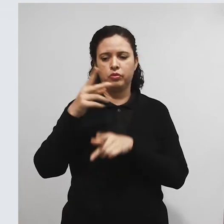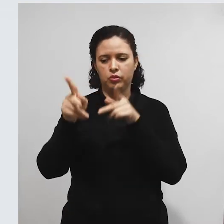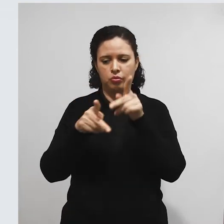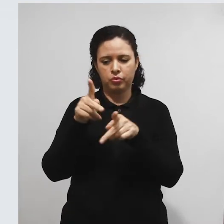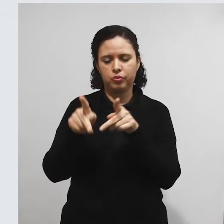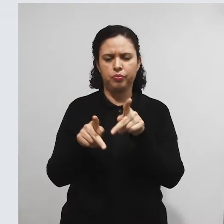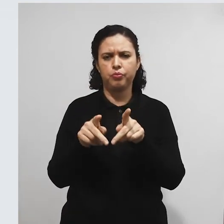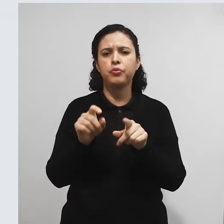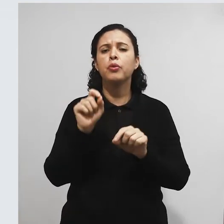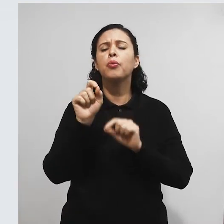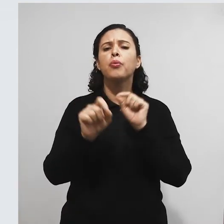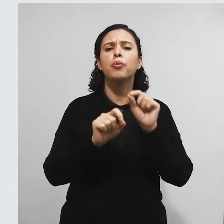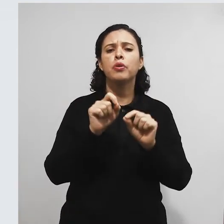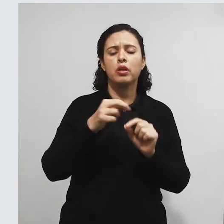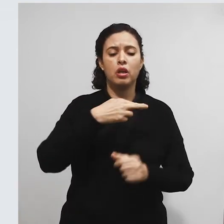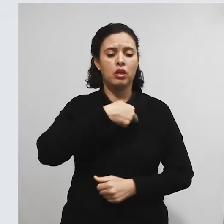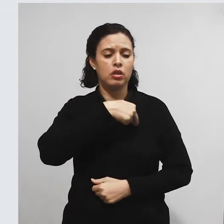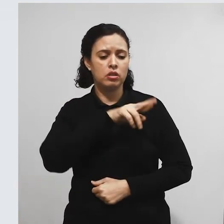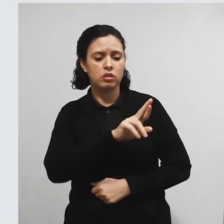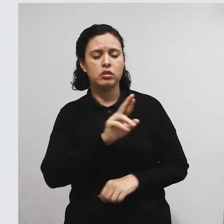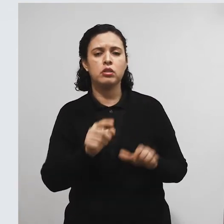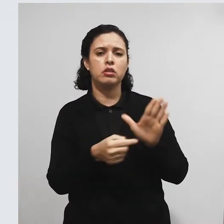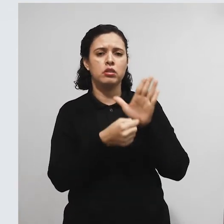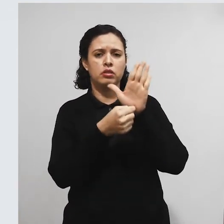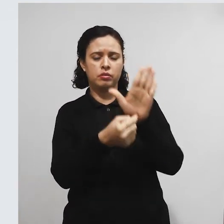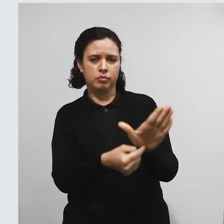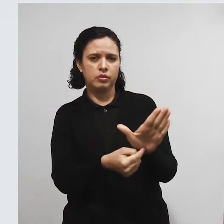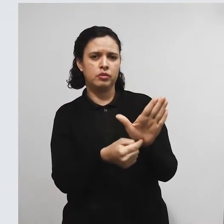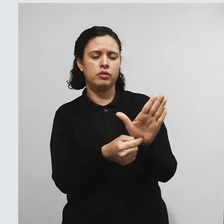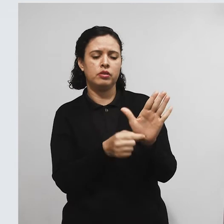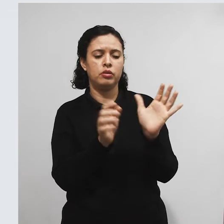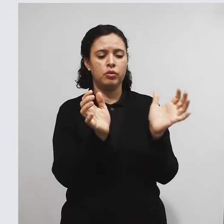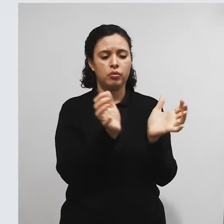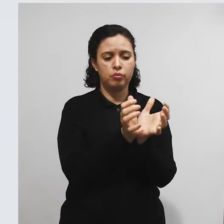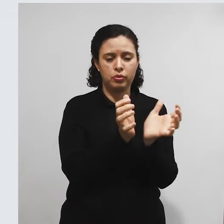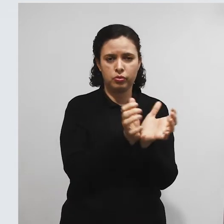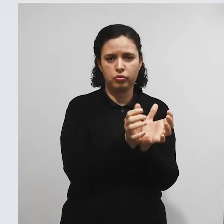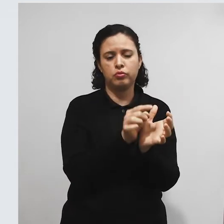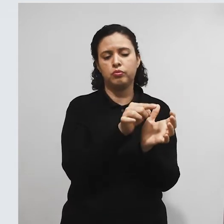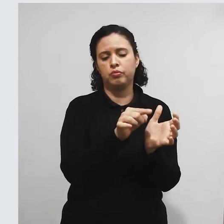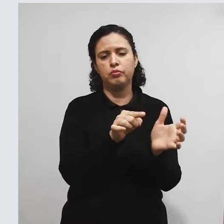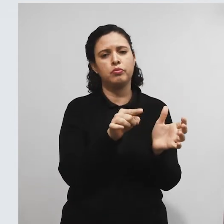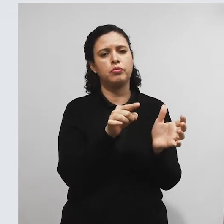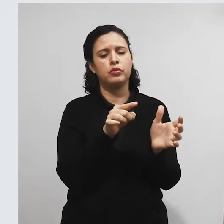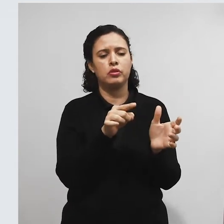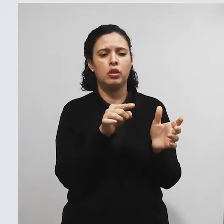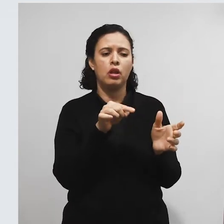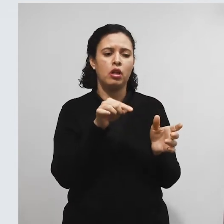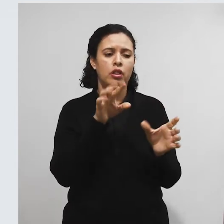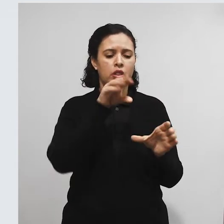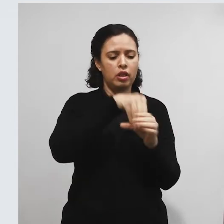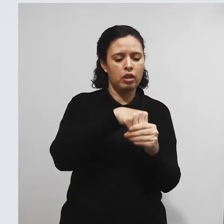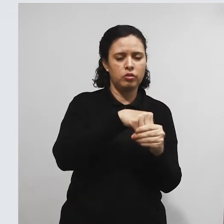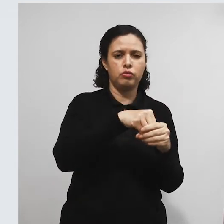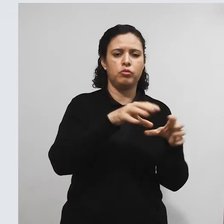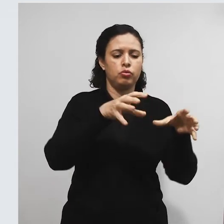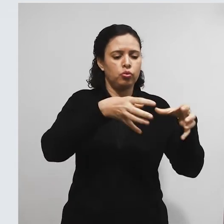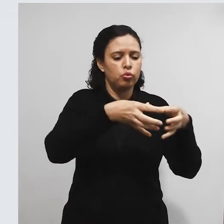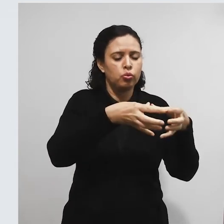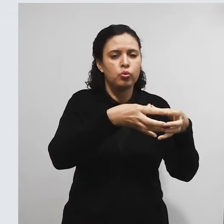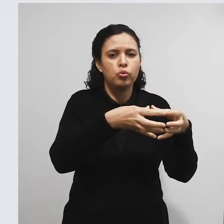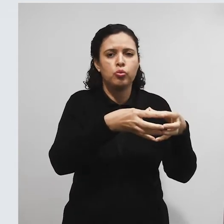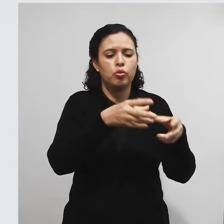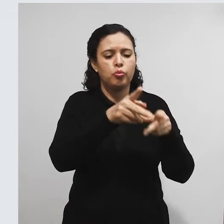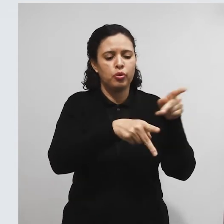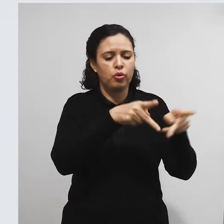o que a religião representa para um determinado povo? Qual o papel que cumpre a religião? Qual o papel, por